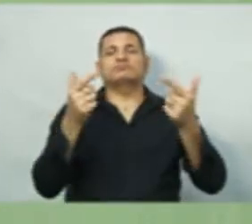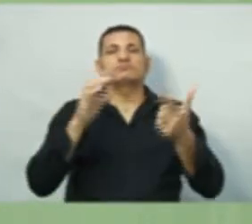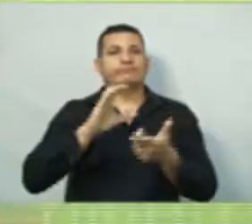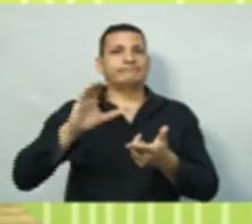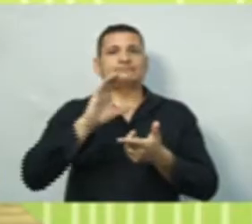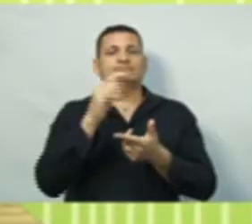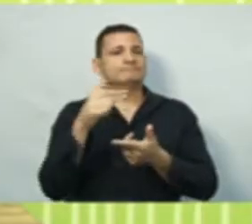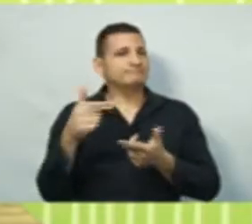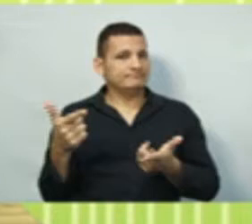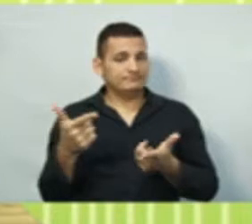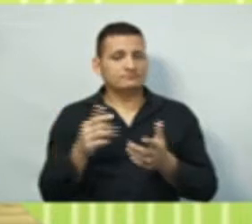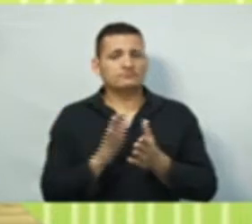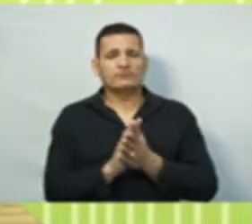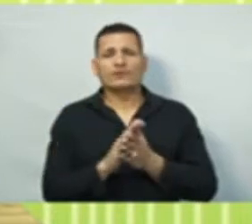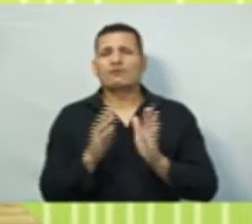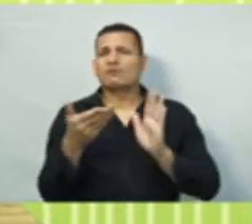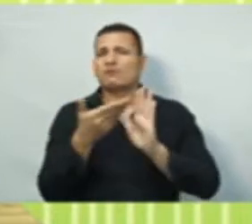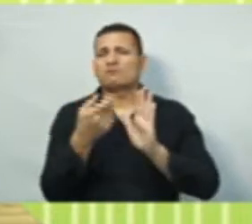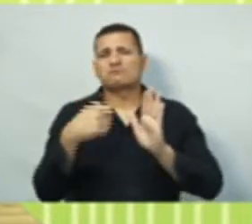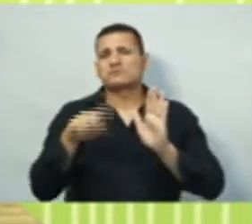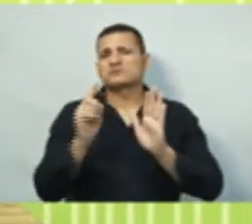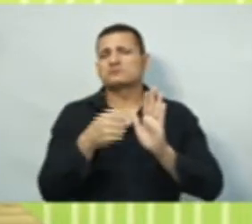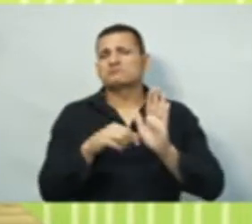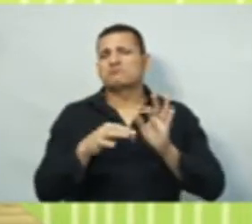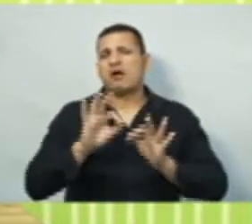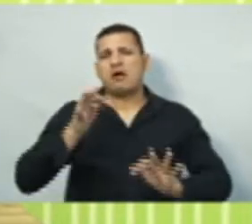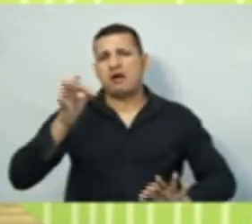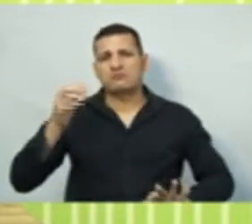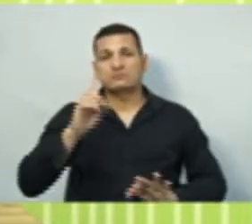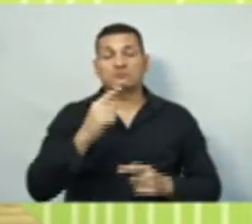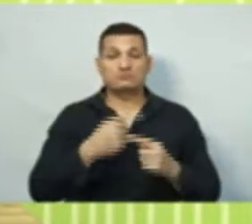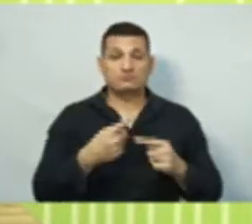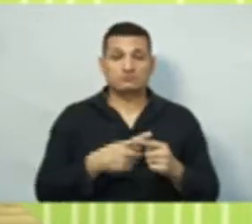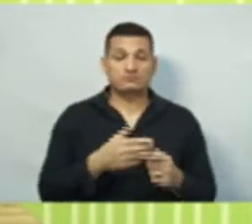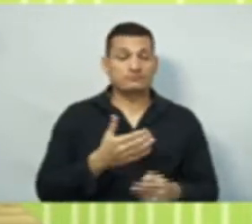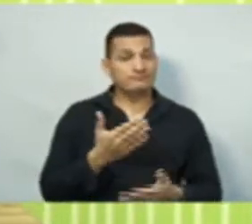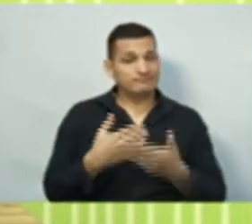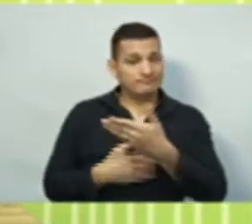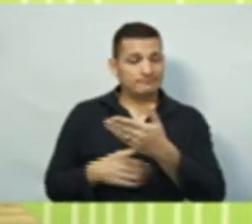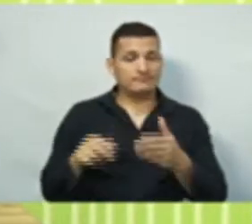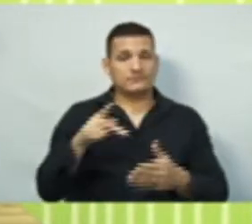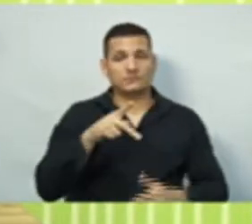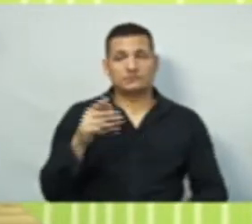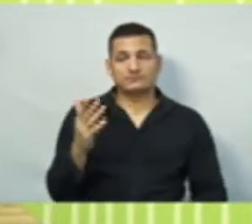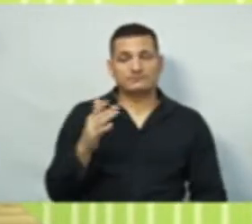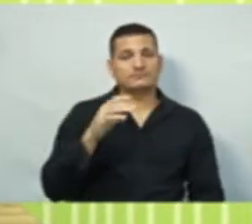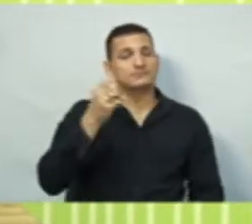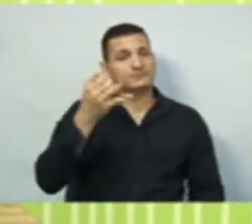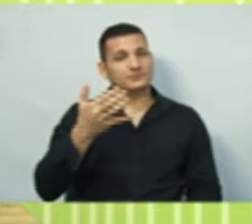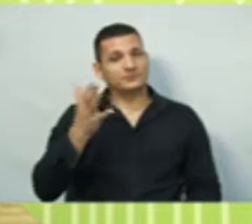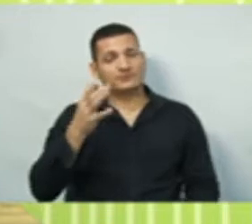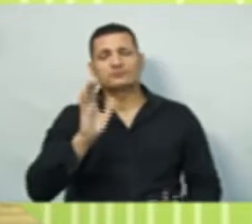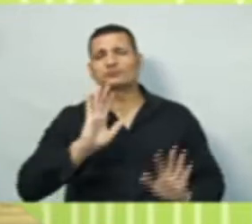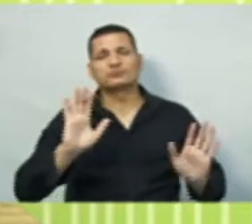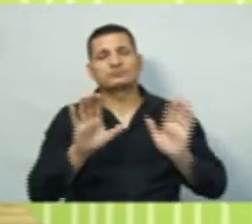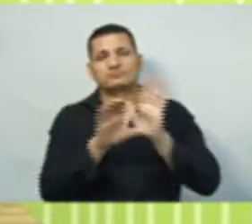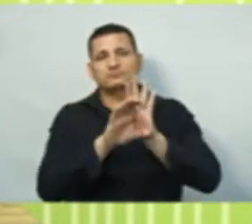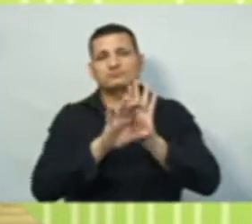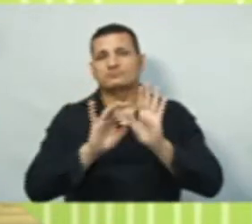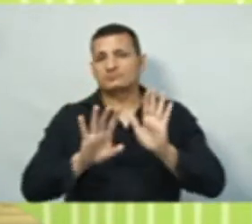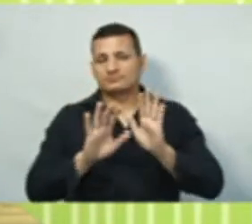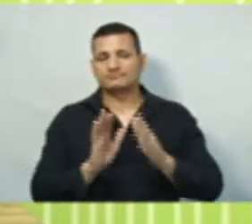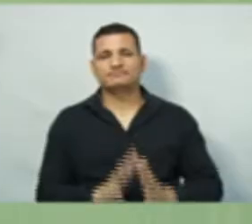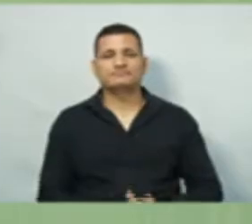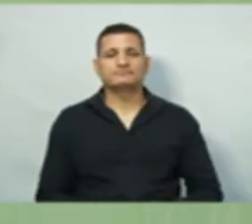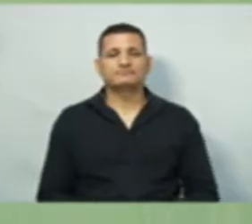gente não precisa se delongar muito, porque o professor Samuel já falou para vocês que nós trazemos apenas um conceito. Vamos